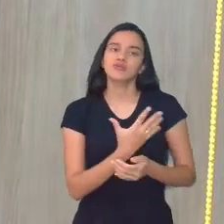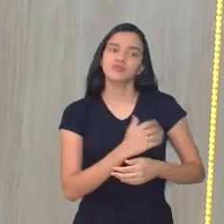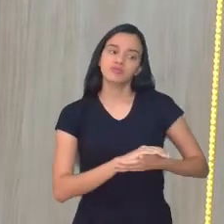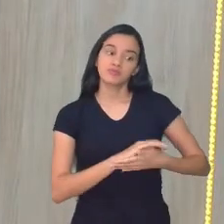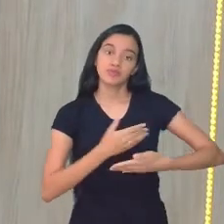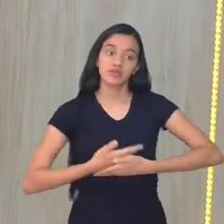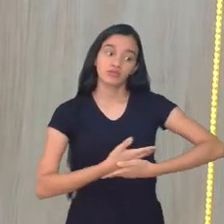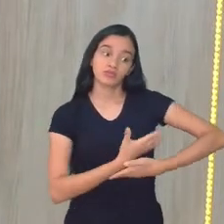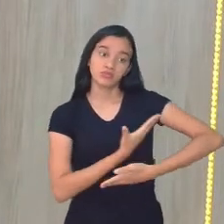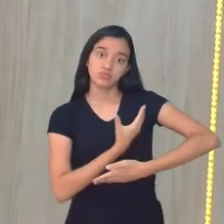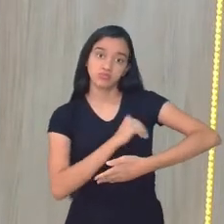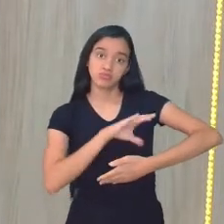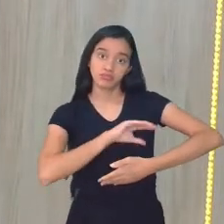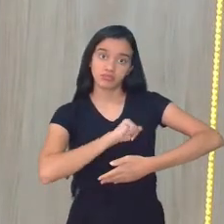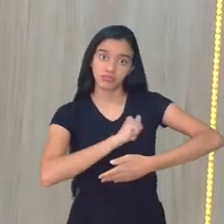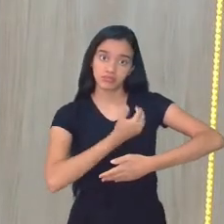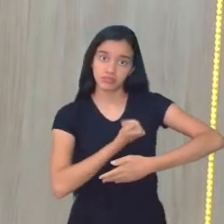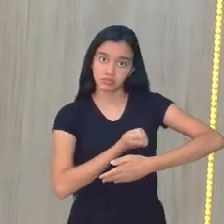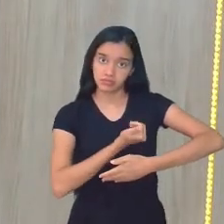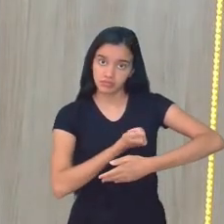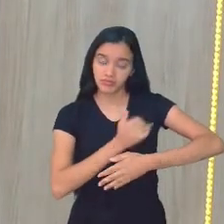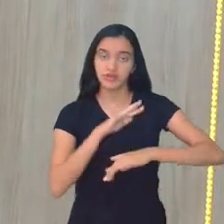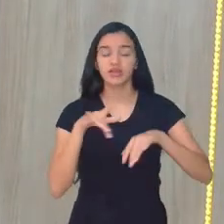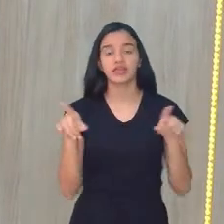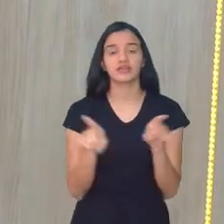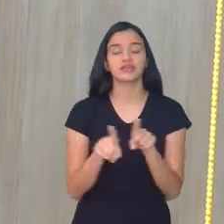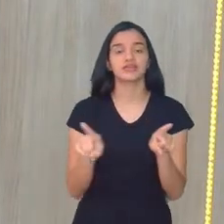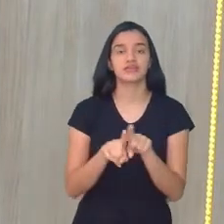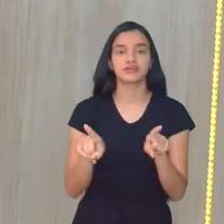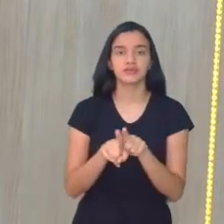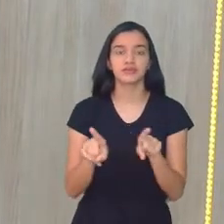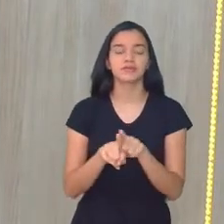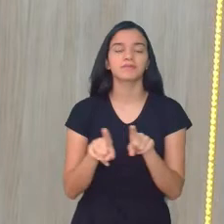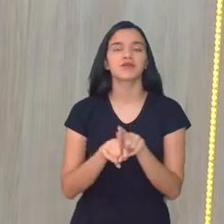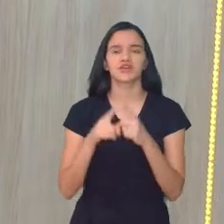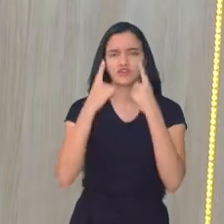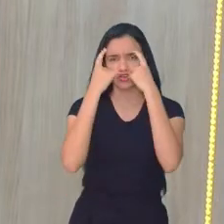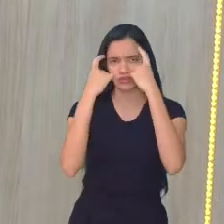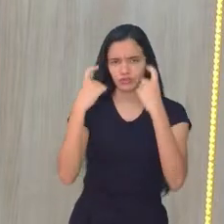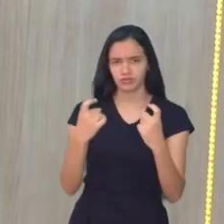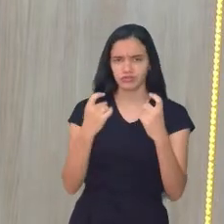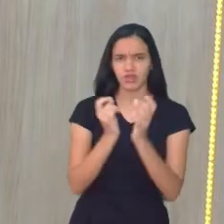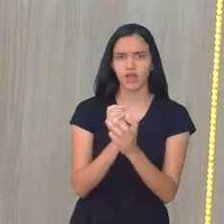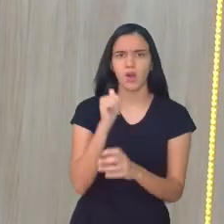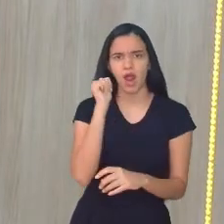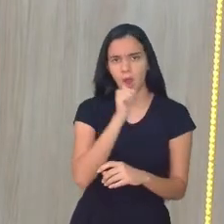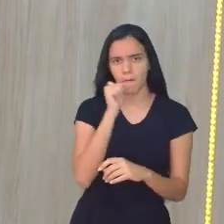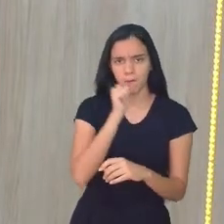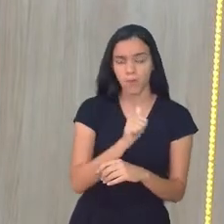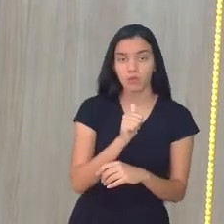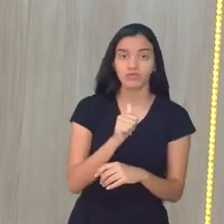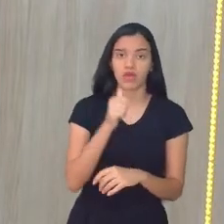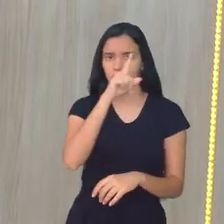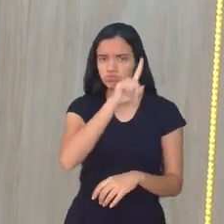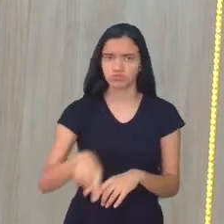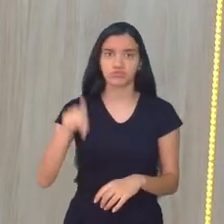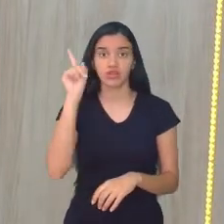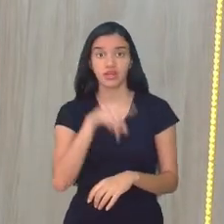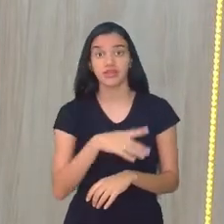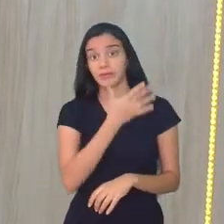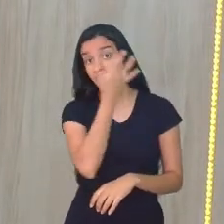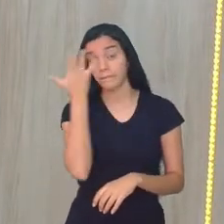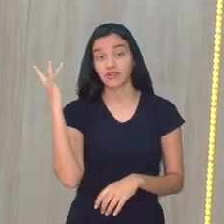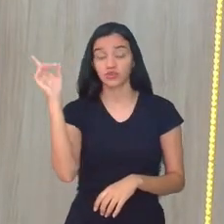a saúde do homem, a questão aí, né, de prevenção, combate à violência contra a mulher e a questão também da pessoa